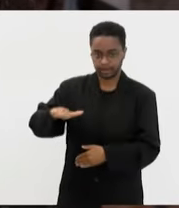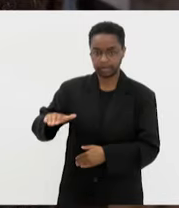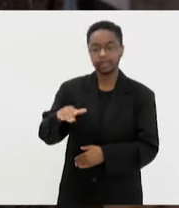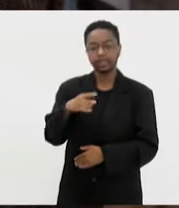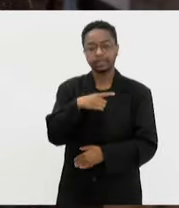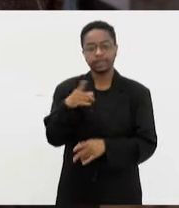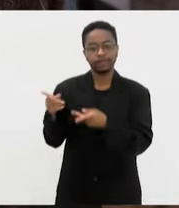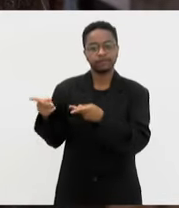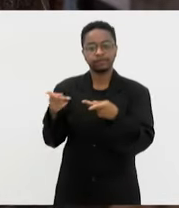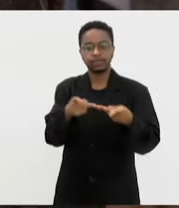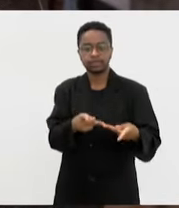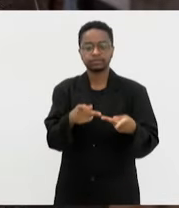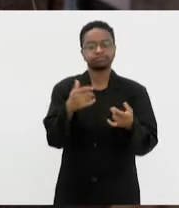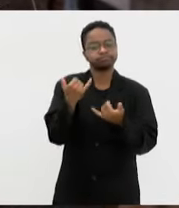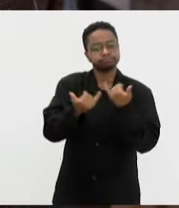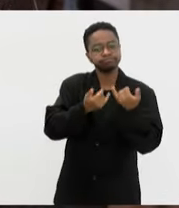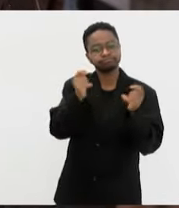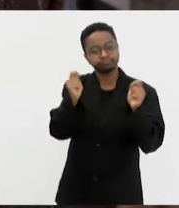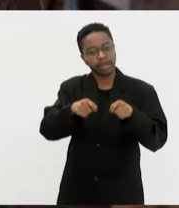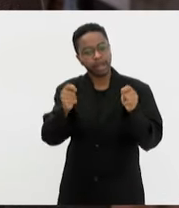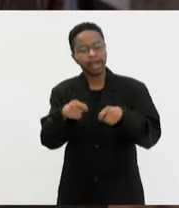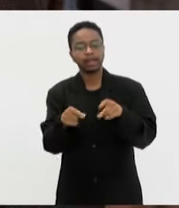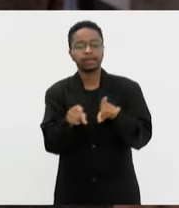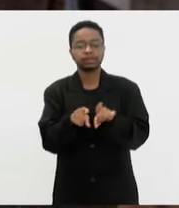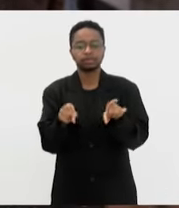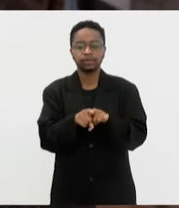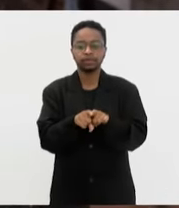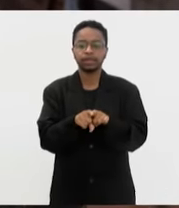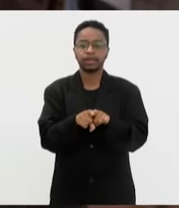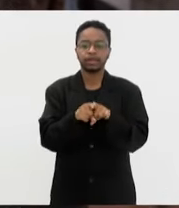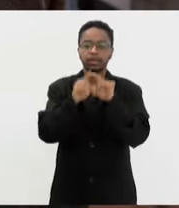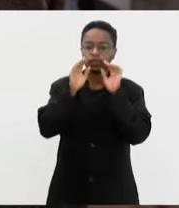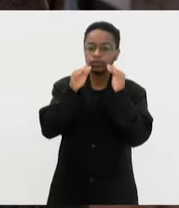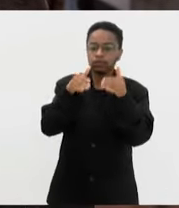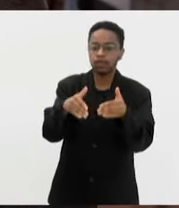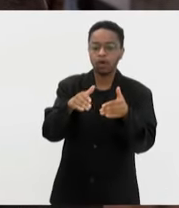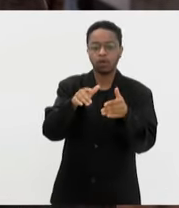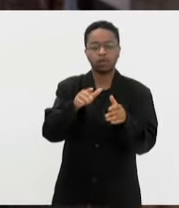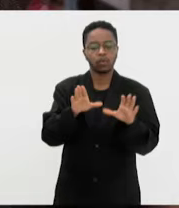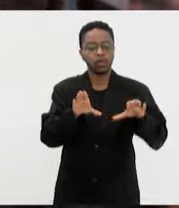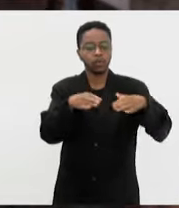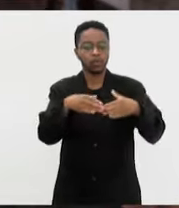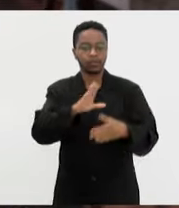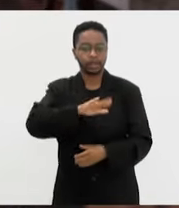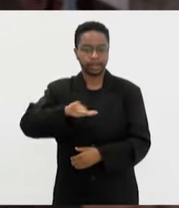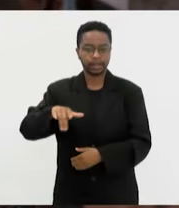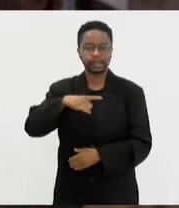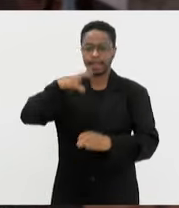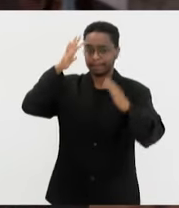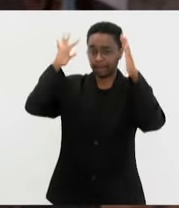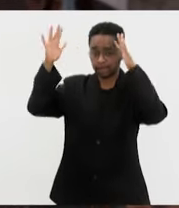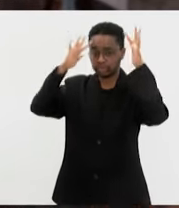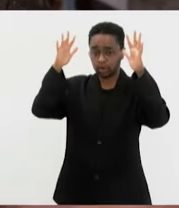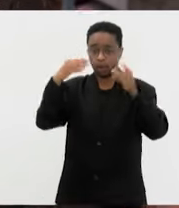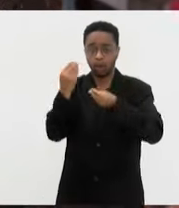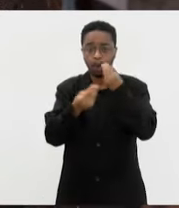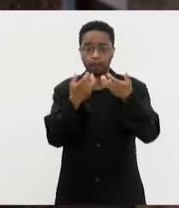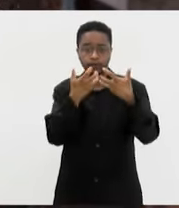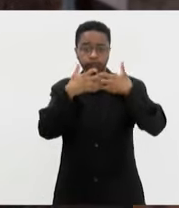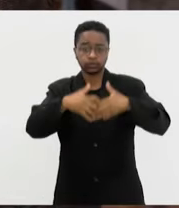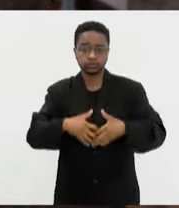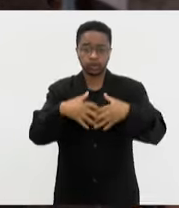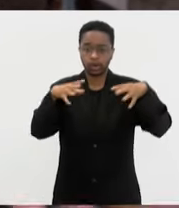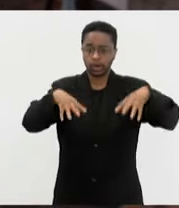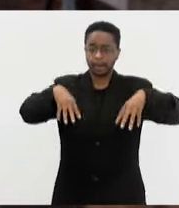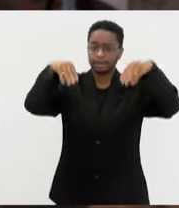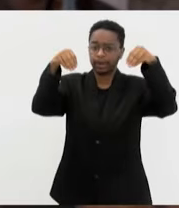uma visita mais lúdica, né, um pouco mais voltada para esse público infantil, né, que tem o imaginário do palácio como um palácio,